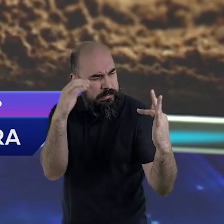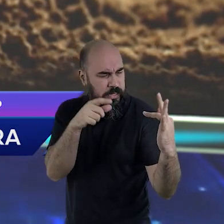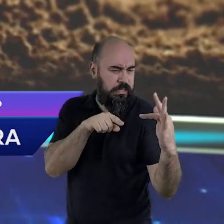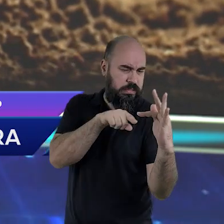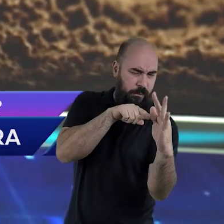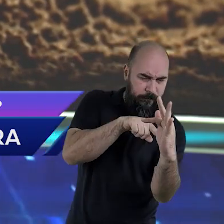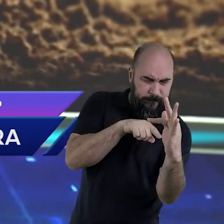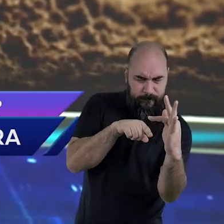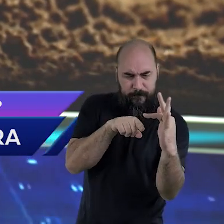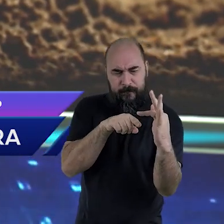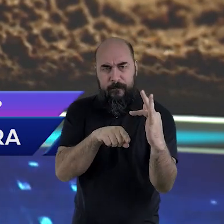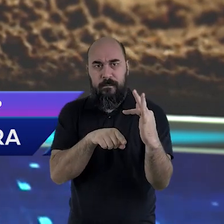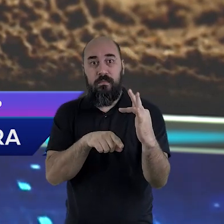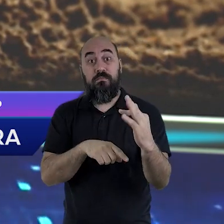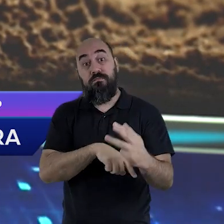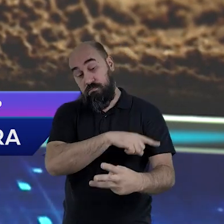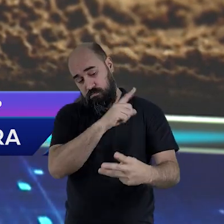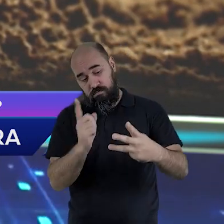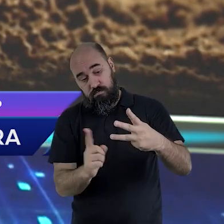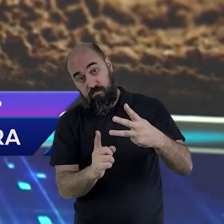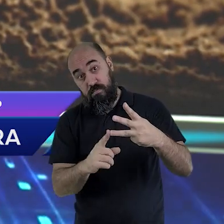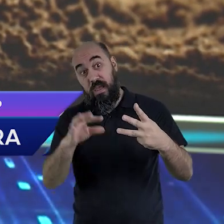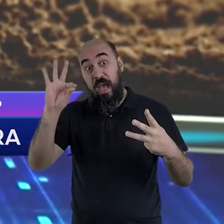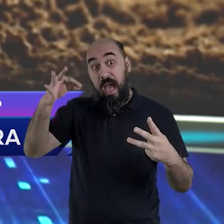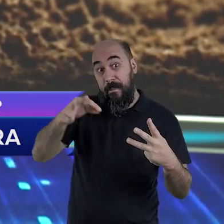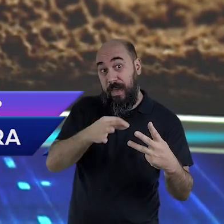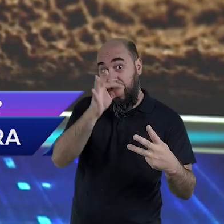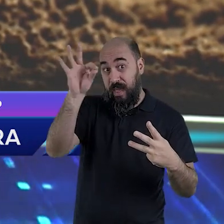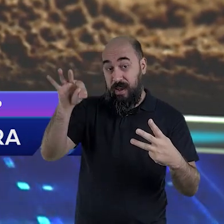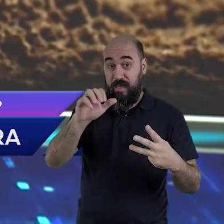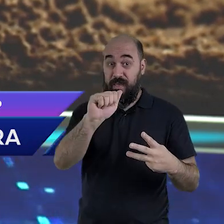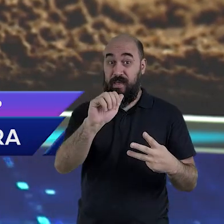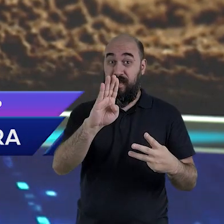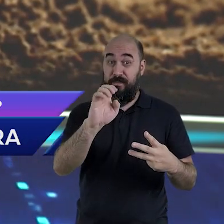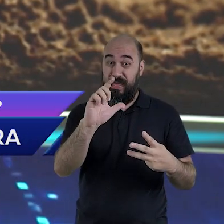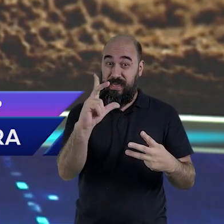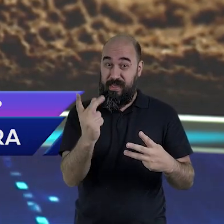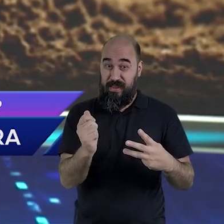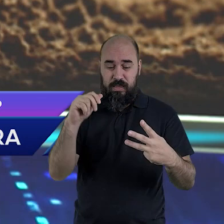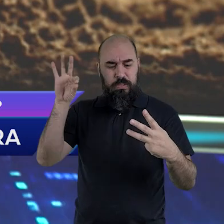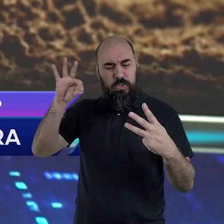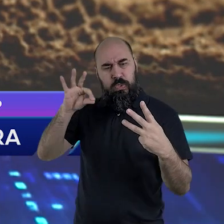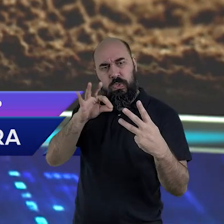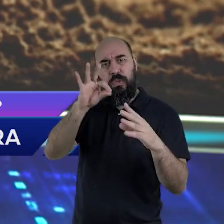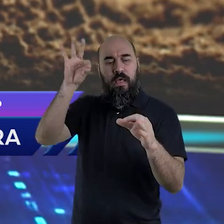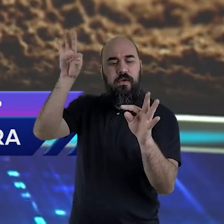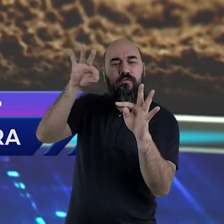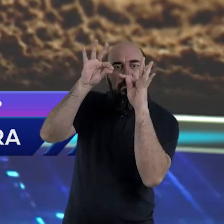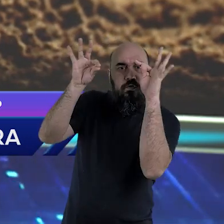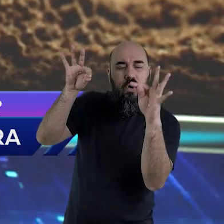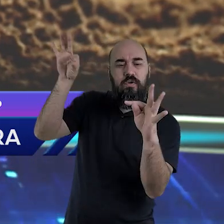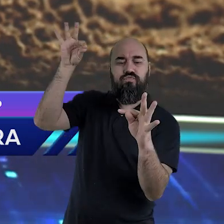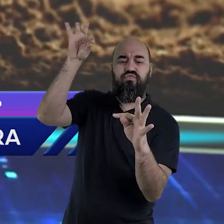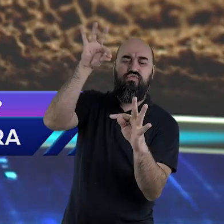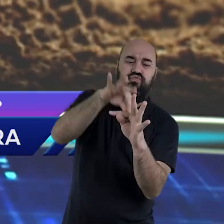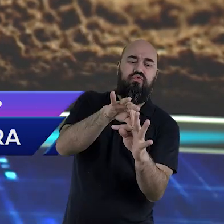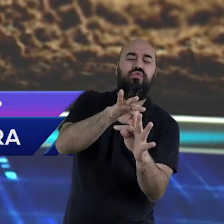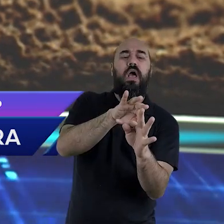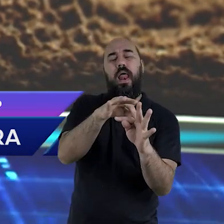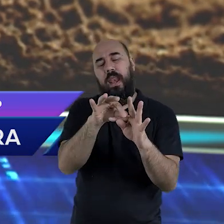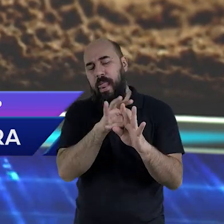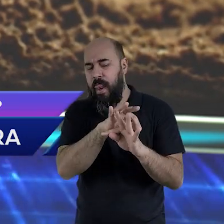que mergulha na flor para obter o néctar que é necessário para a sua